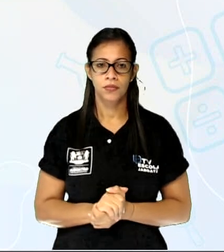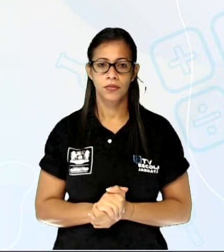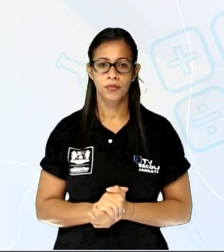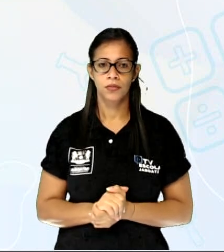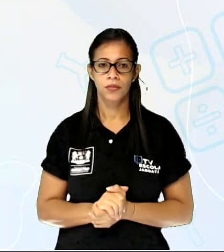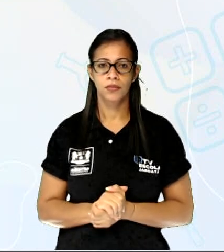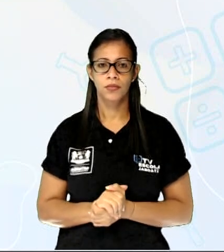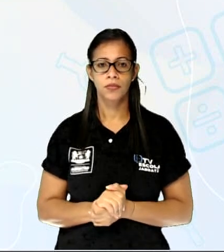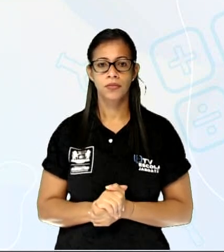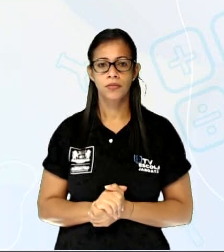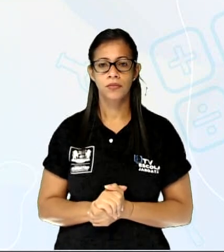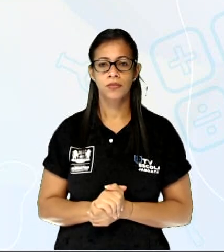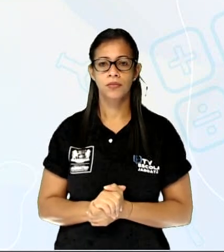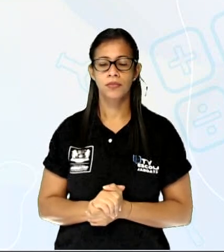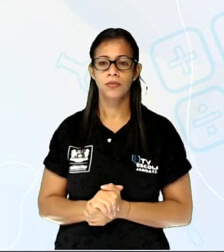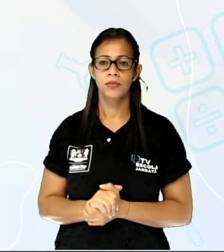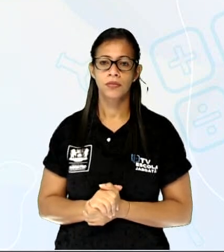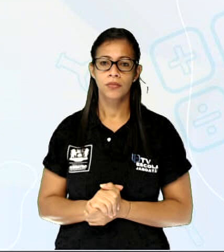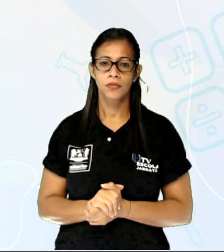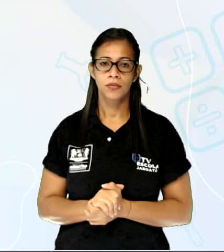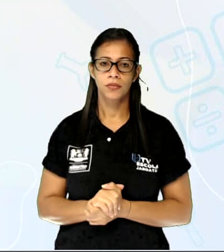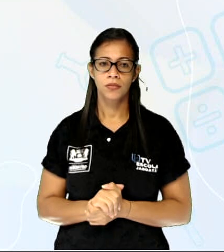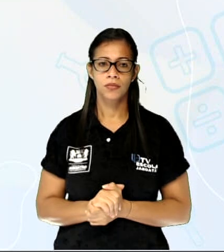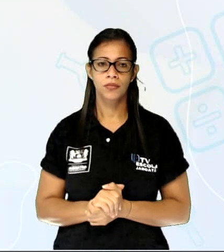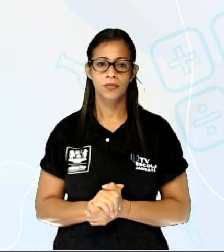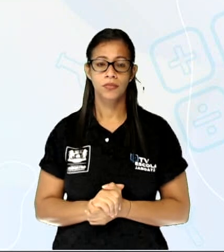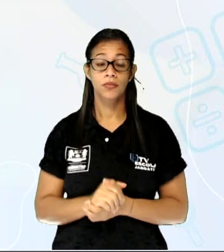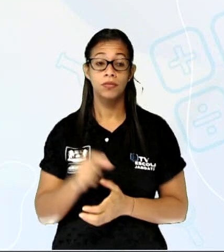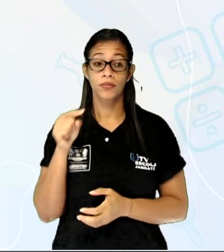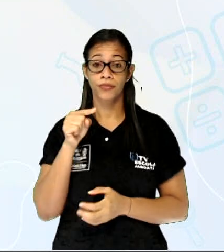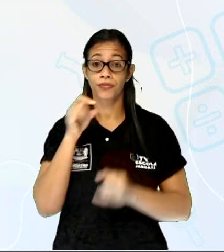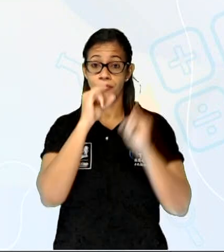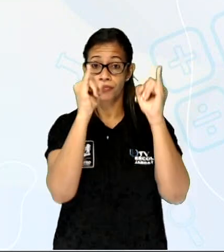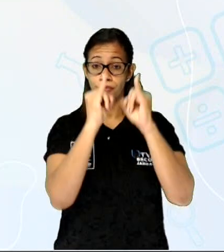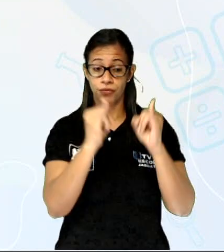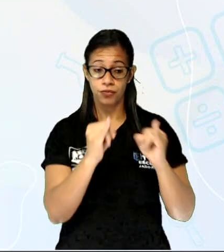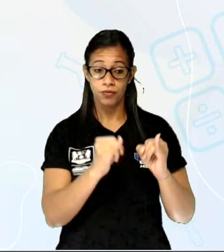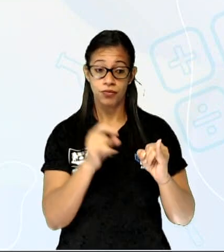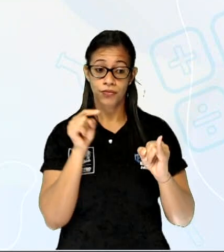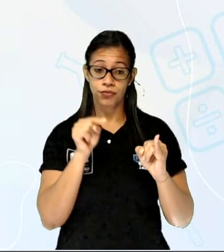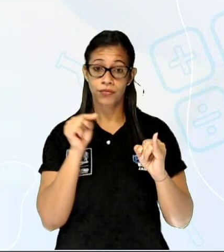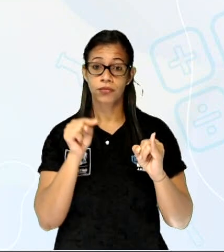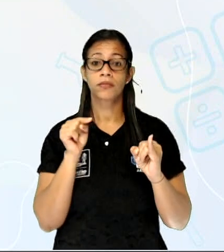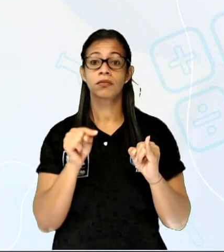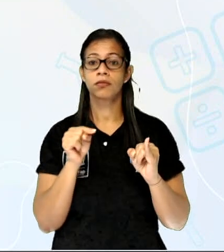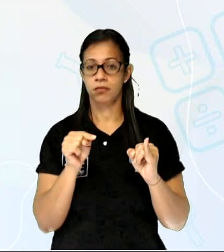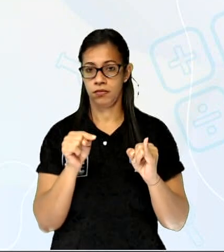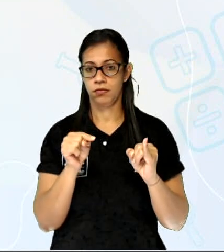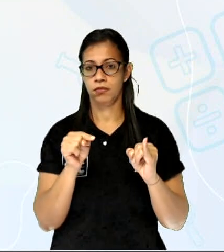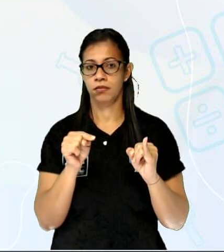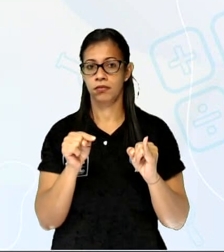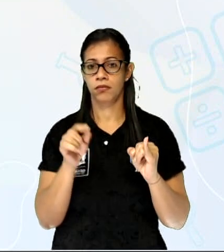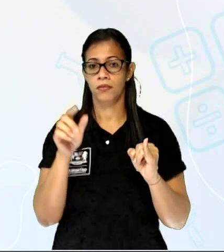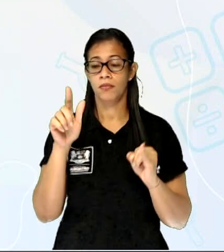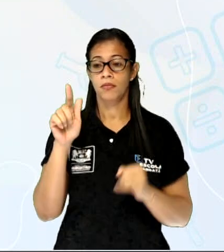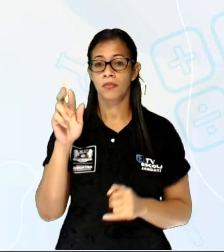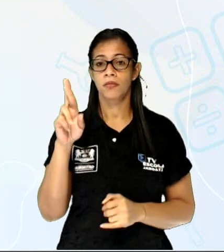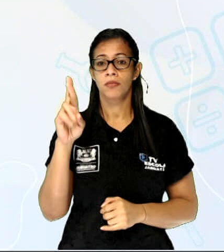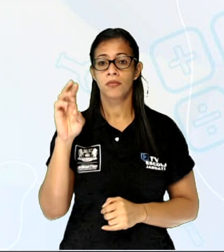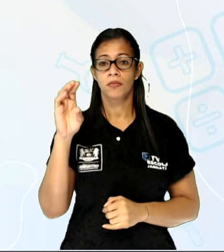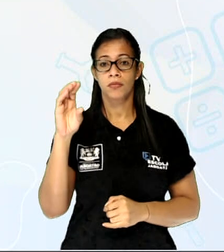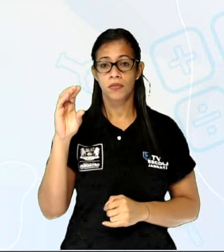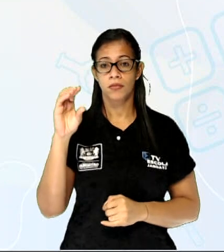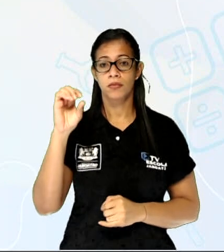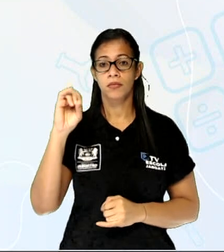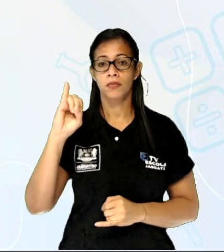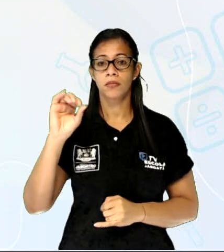esculpida. E essa peça é da Grécia clássica.